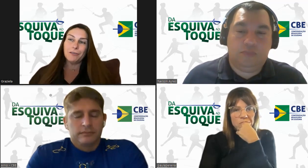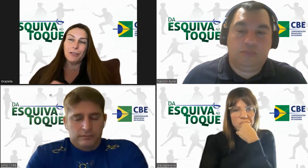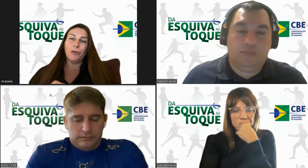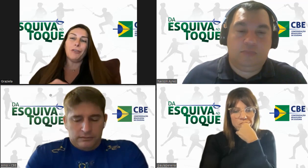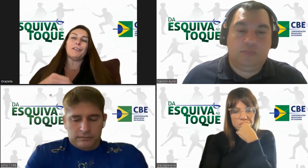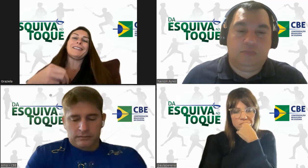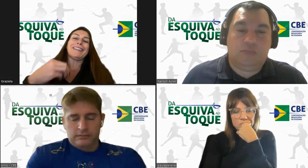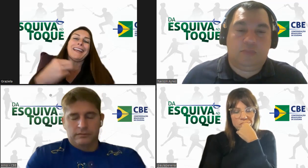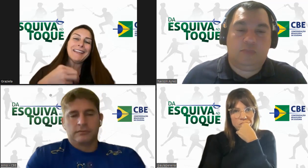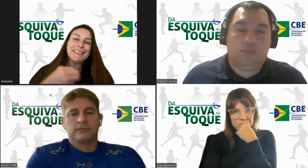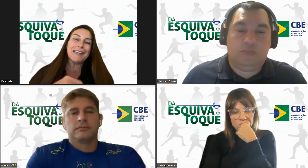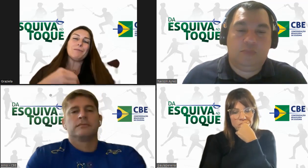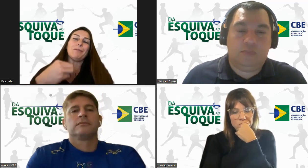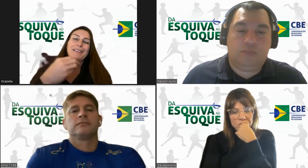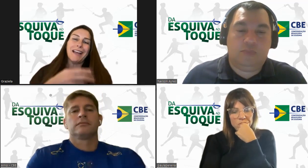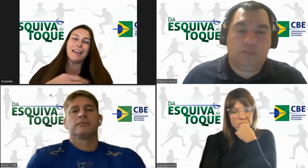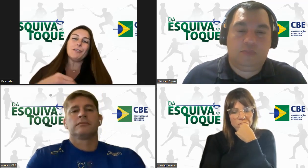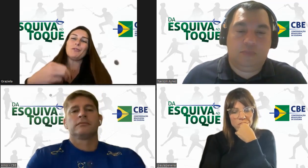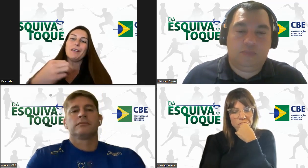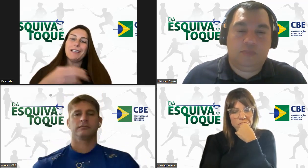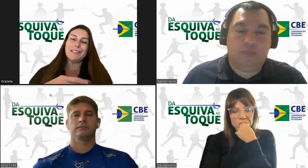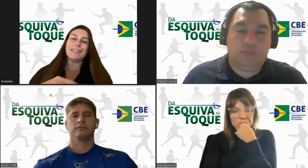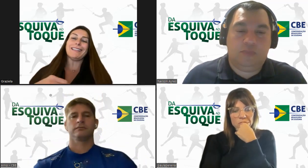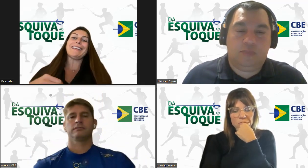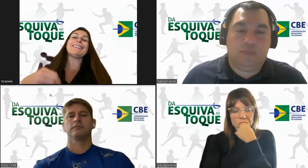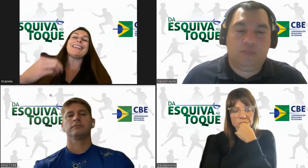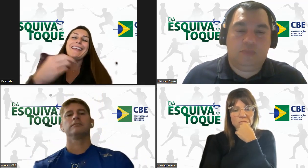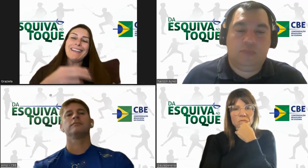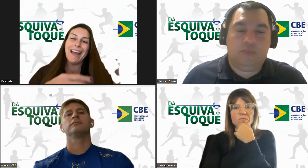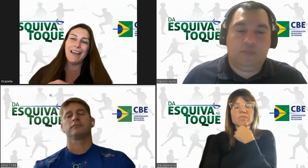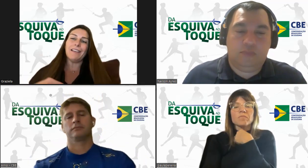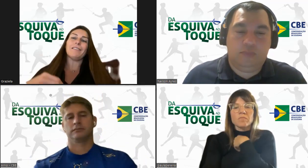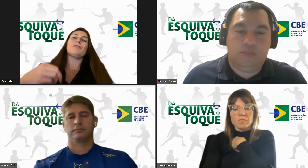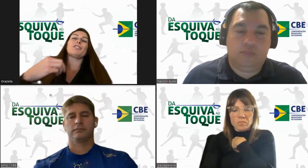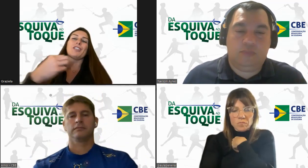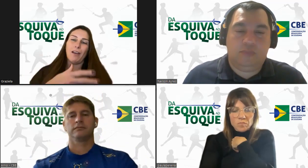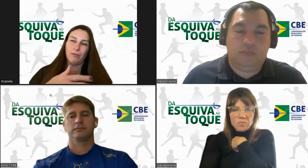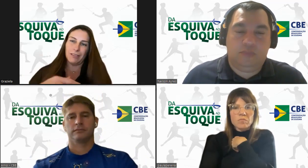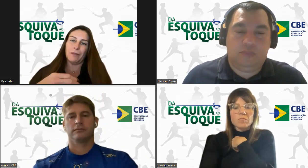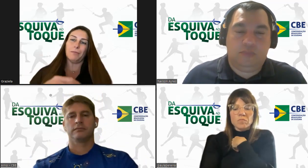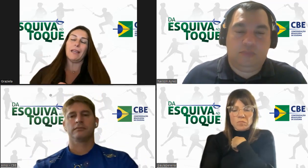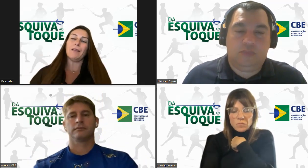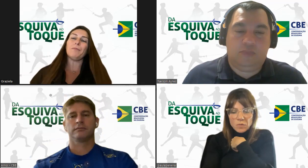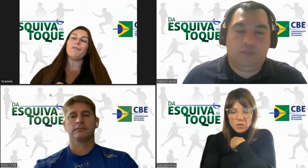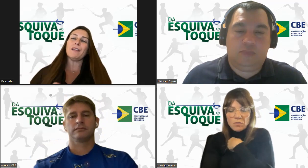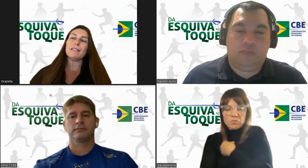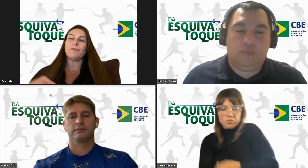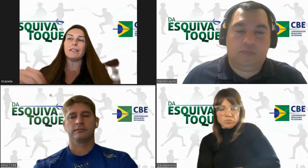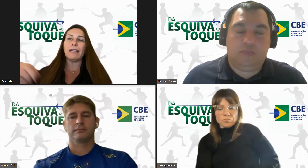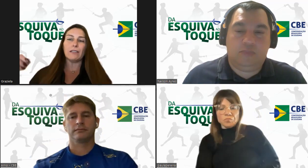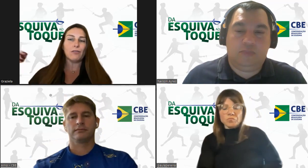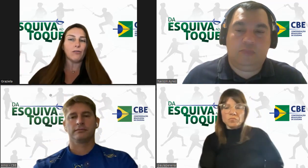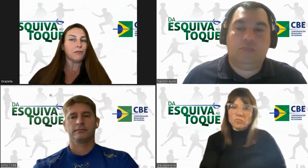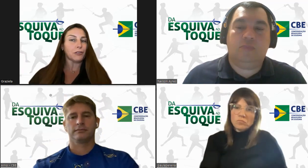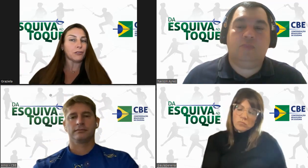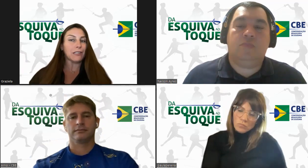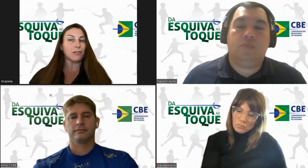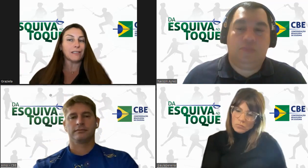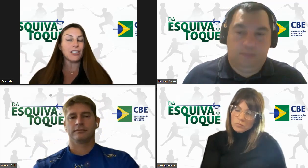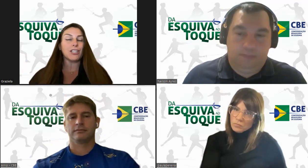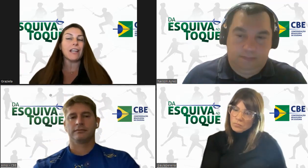o gel de carboidrato de novo ele tem que ter experimentado isso antes ele tem que treinar o gel também para ver se não vai dar